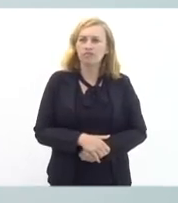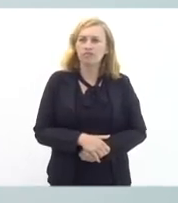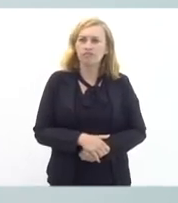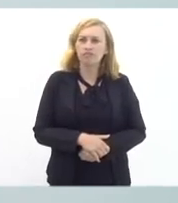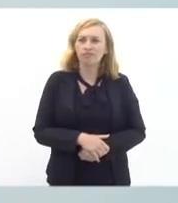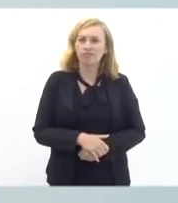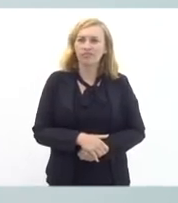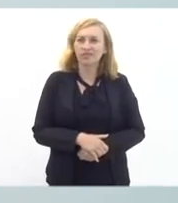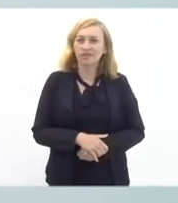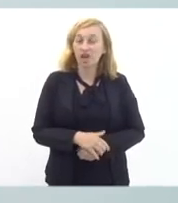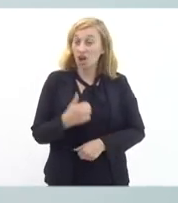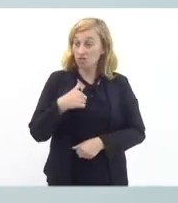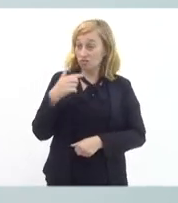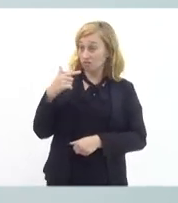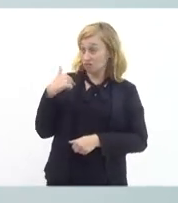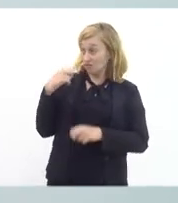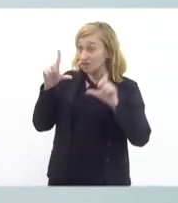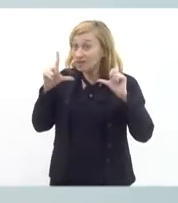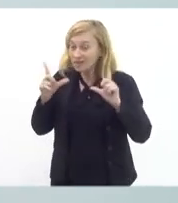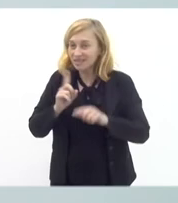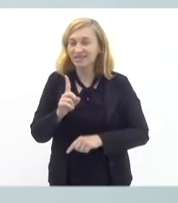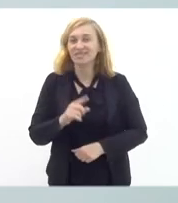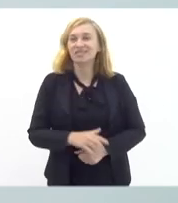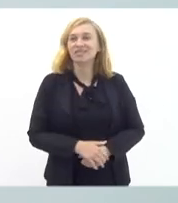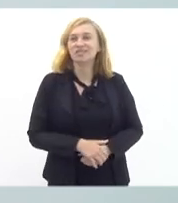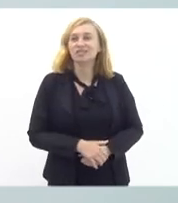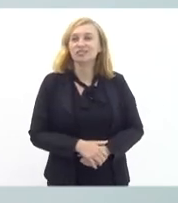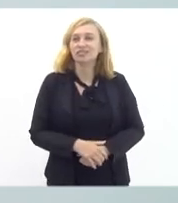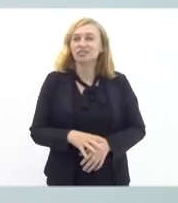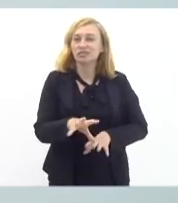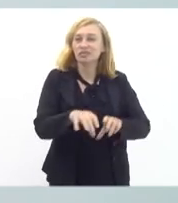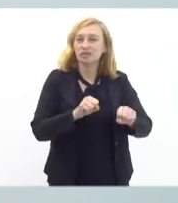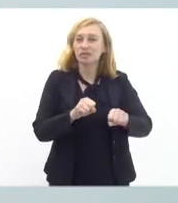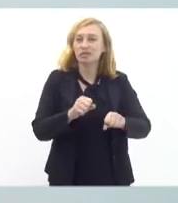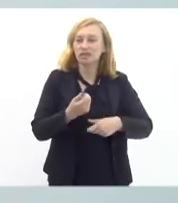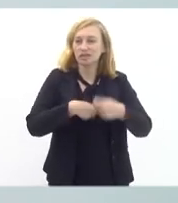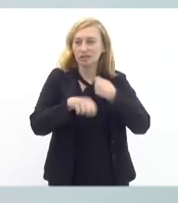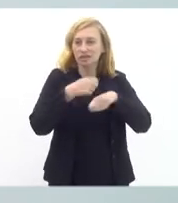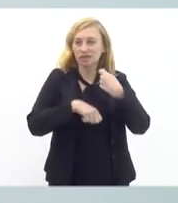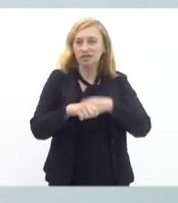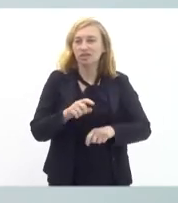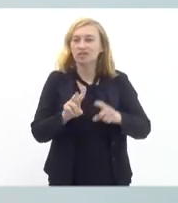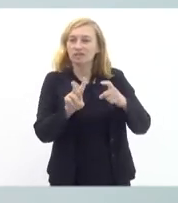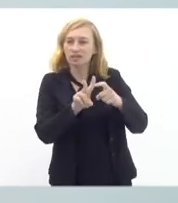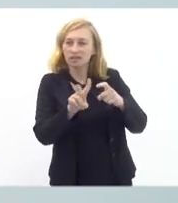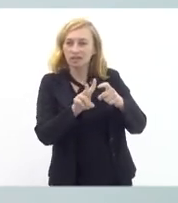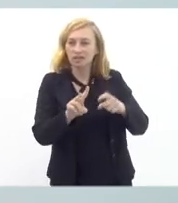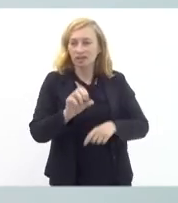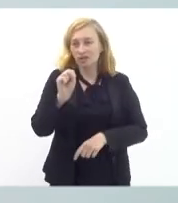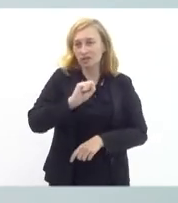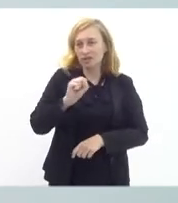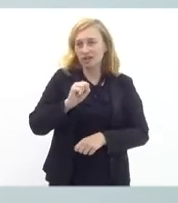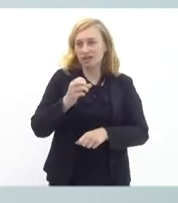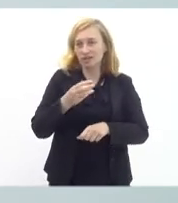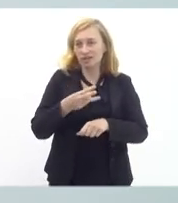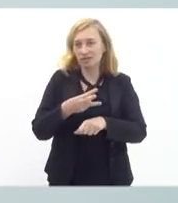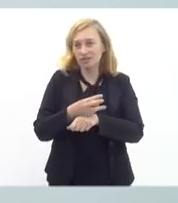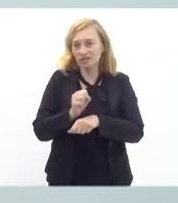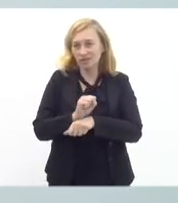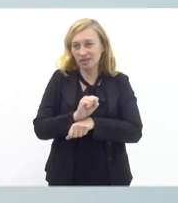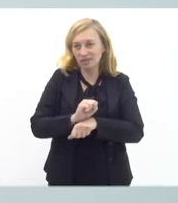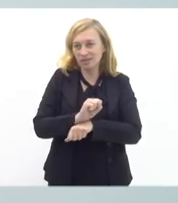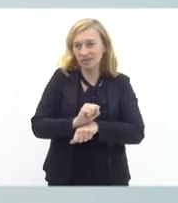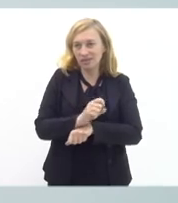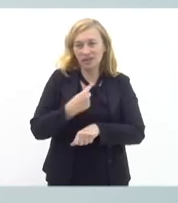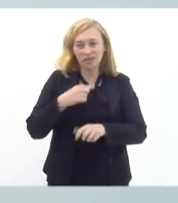Não. E só para falar para vocês, eu sou formado em administração, mas eu fiz veterinária até o 8º período, não concluí. A maior infelicidade